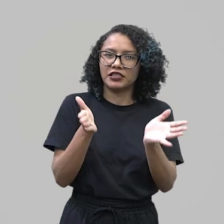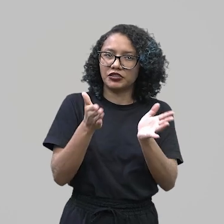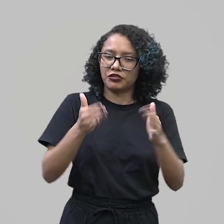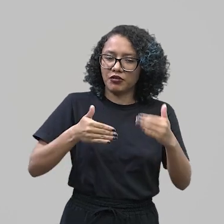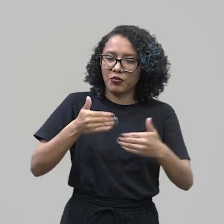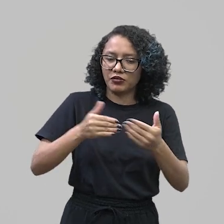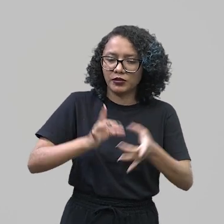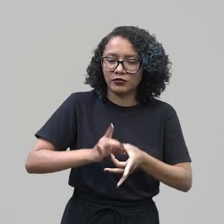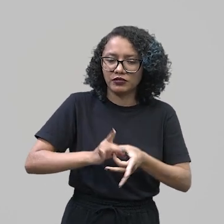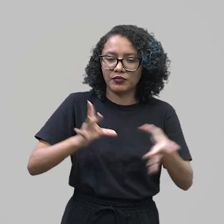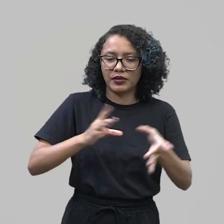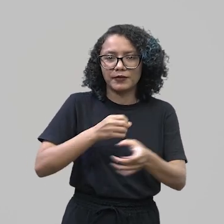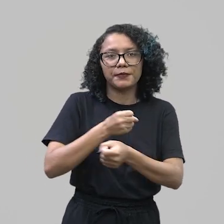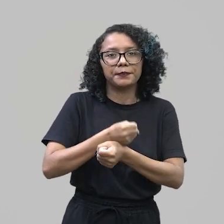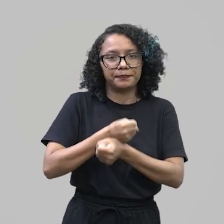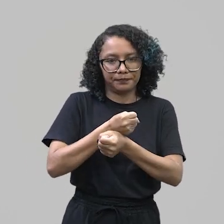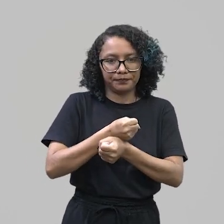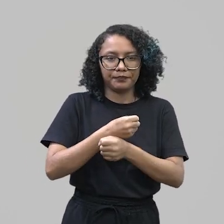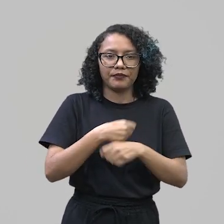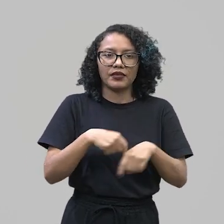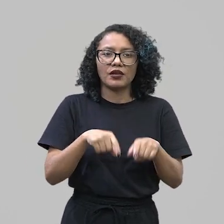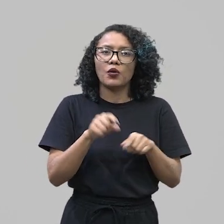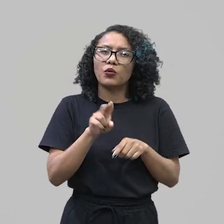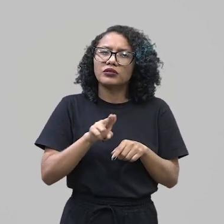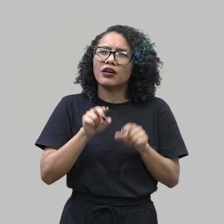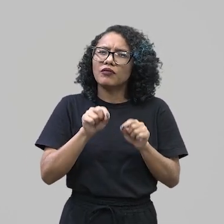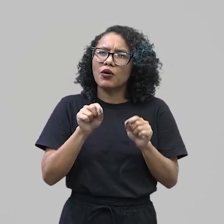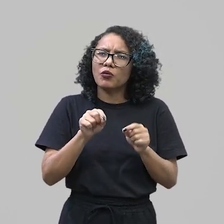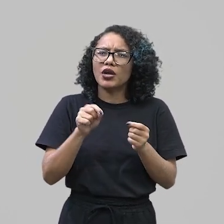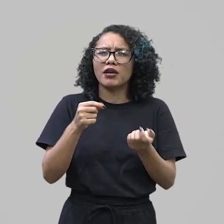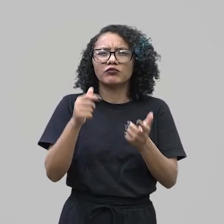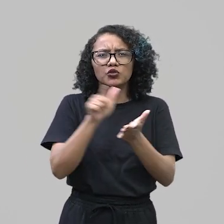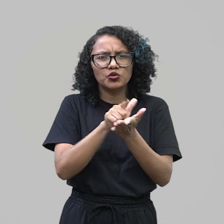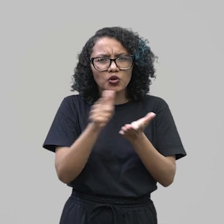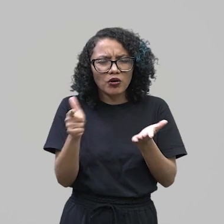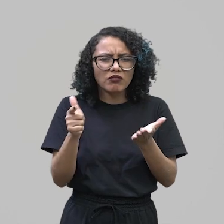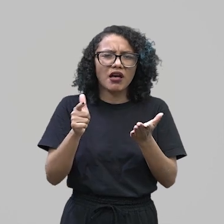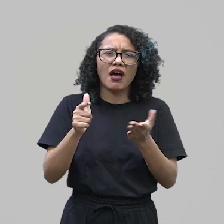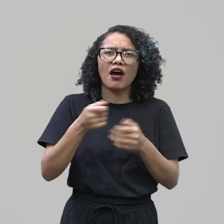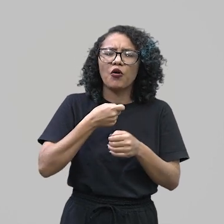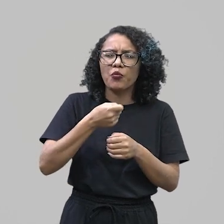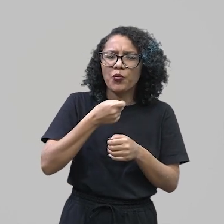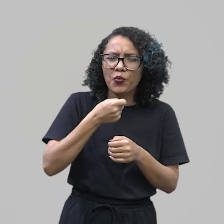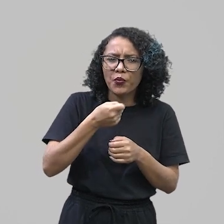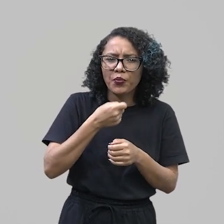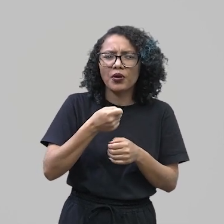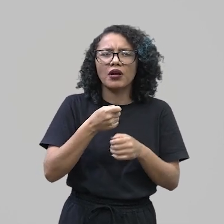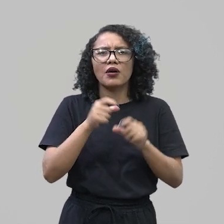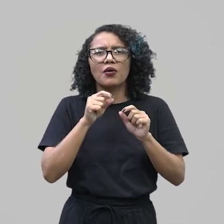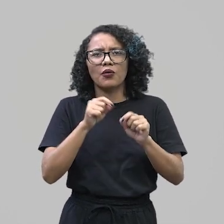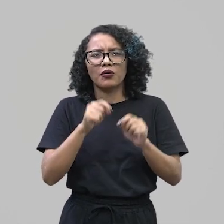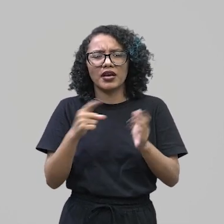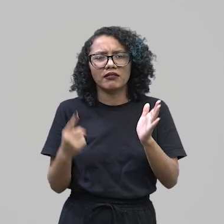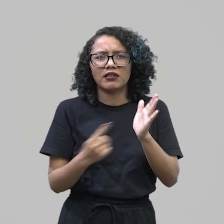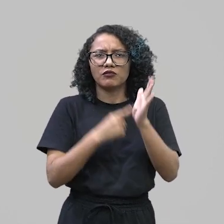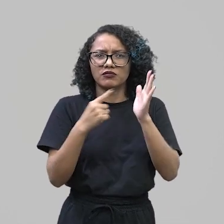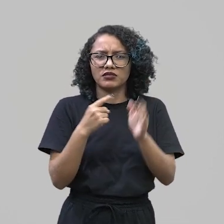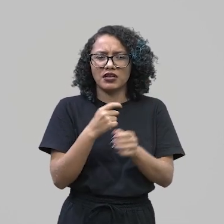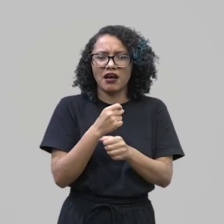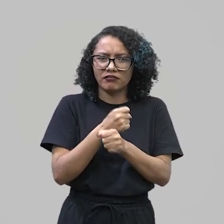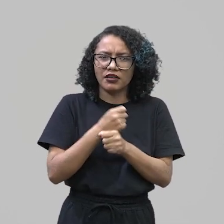processo abolicionista. Usavam a imprensa para criticar a escravidão e promover a